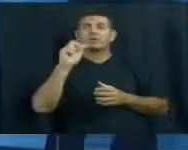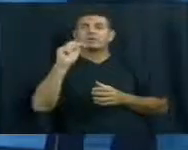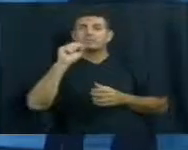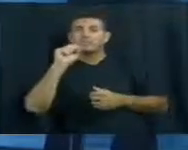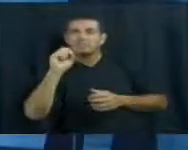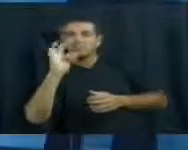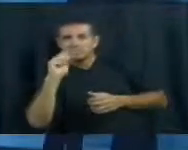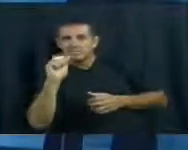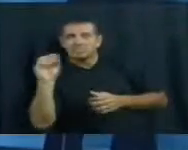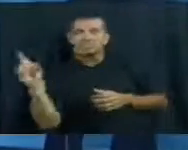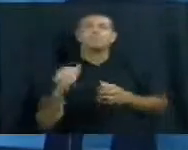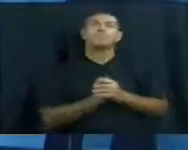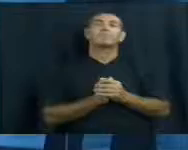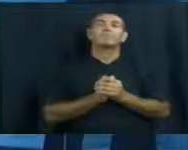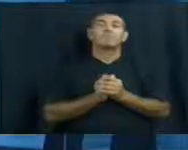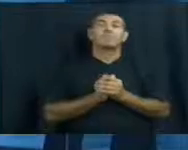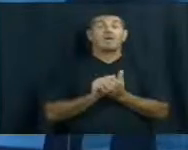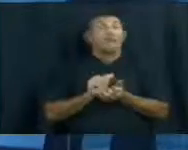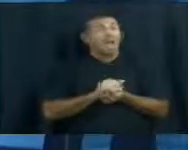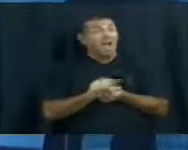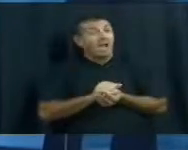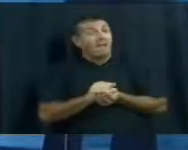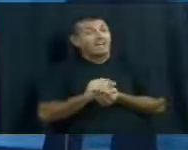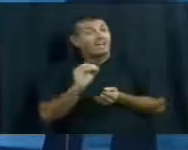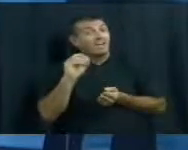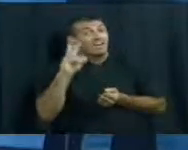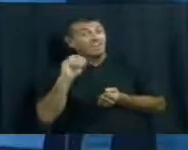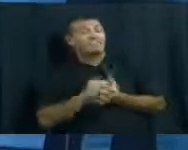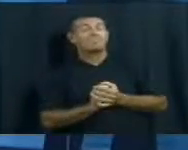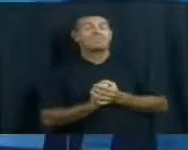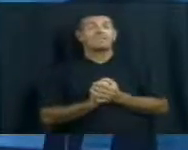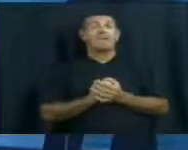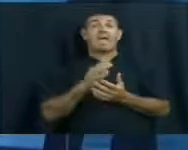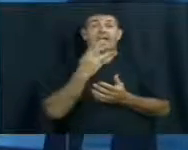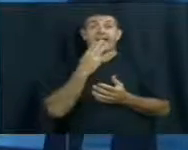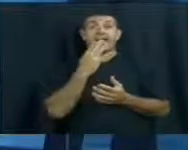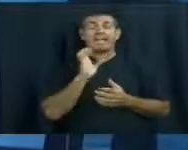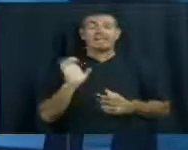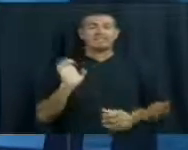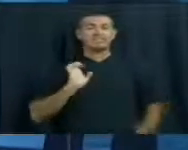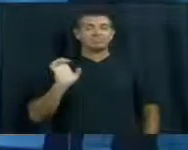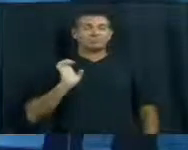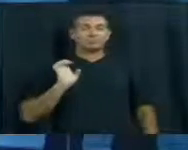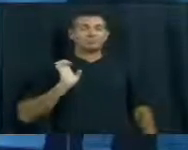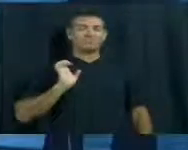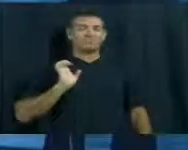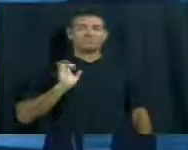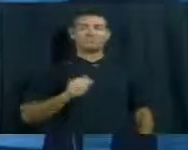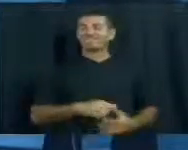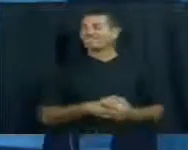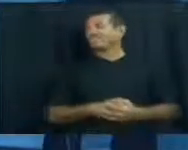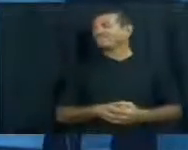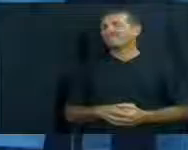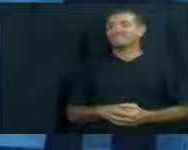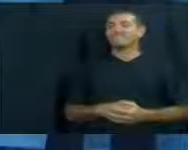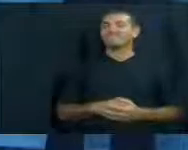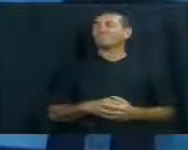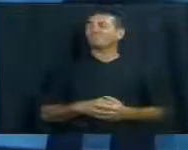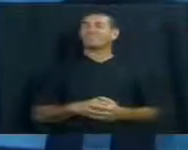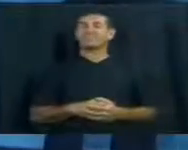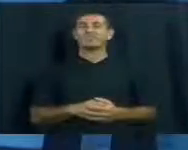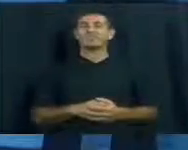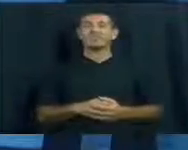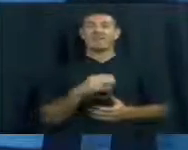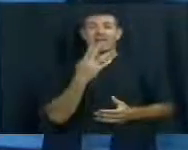Ovo em São Cristóvão. E o famoso Carnaguei. Eita, bloco danado, hein, rapaz? O Carnaguei na Praia